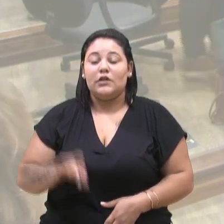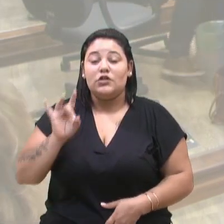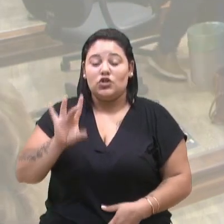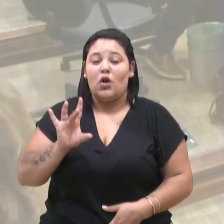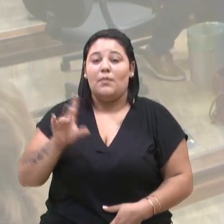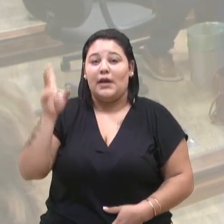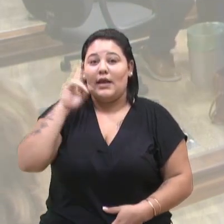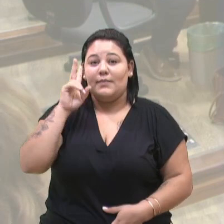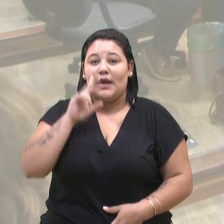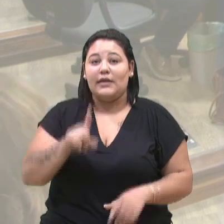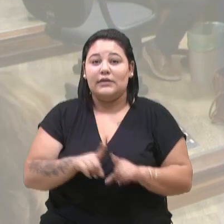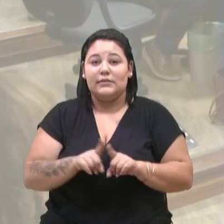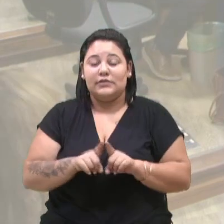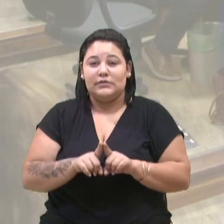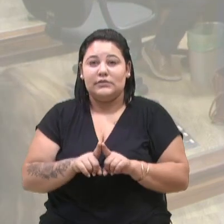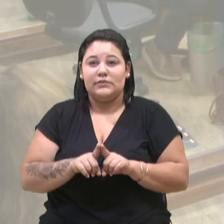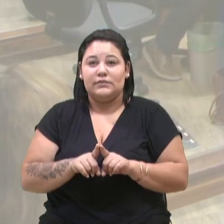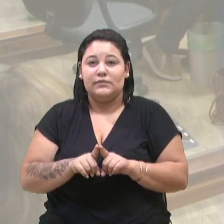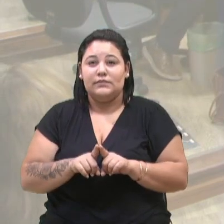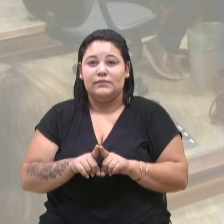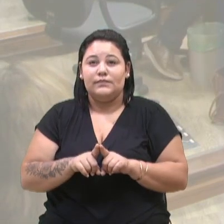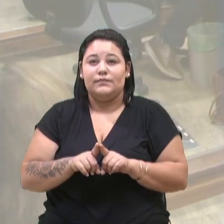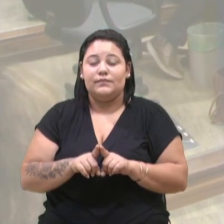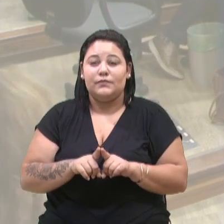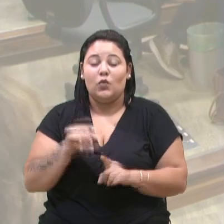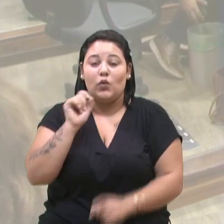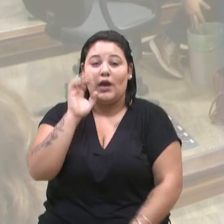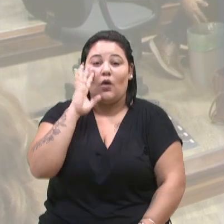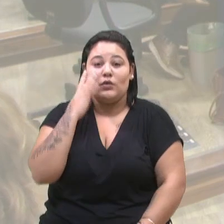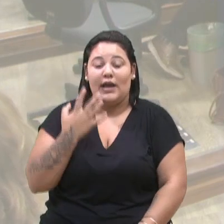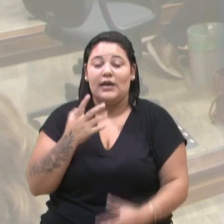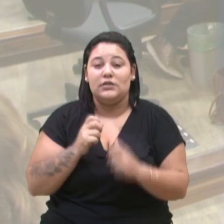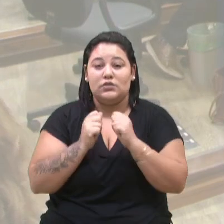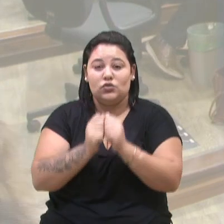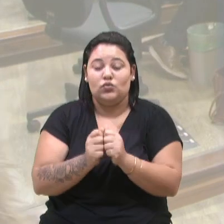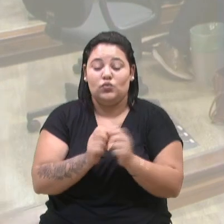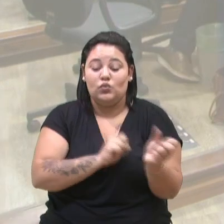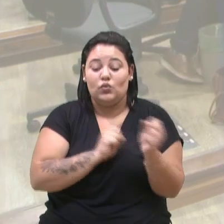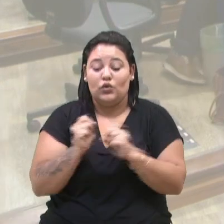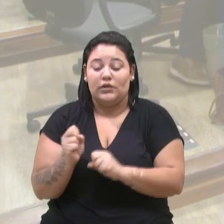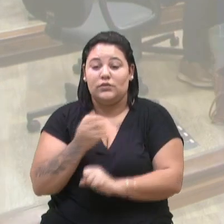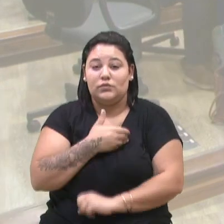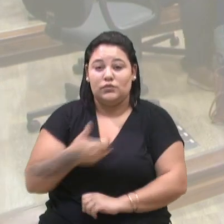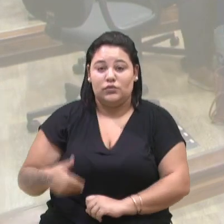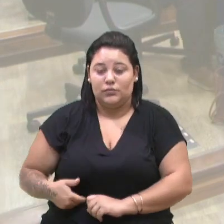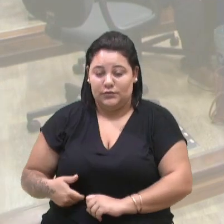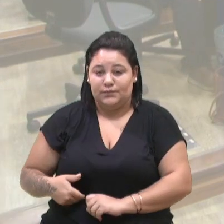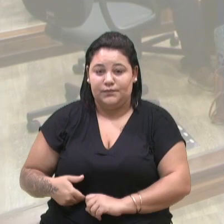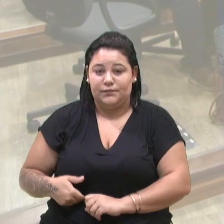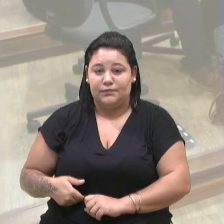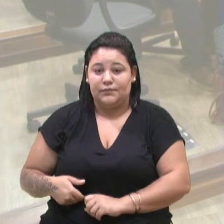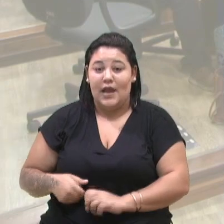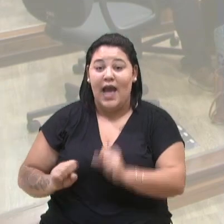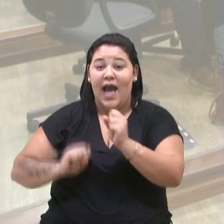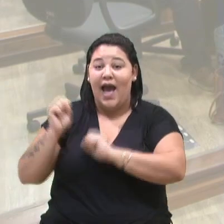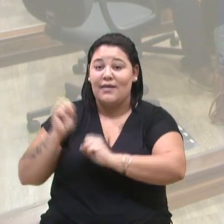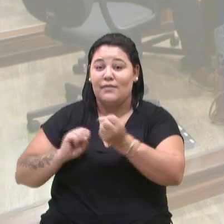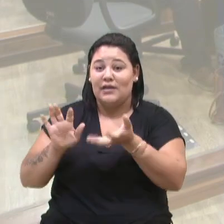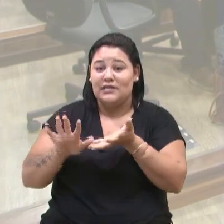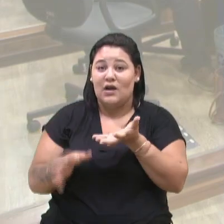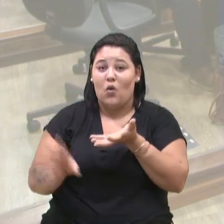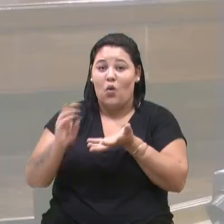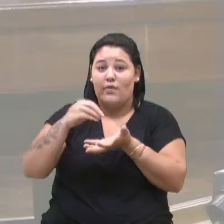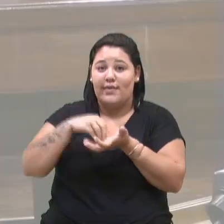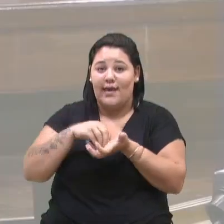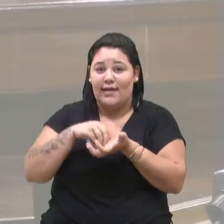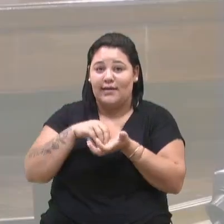ressaltar as ações que estão ocorrendo junto ao poder público. A Codeca está fazendo umas ações